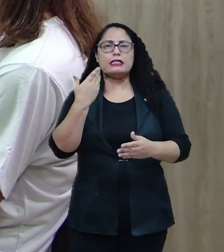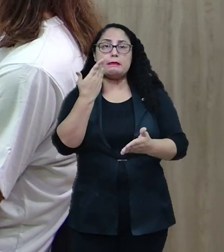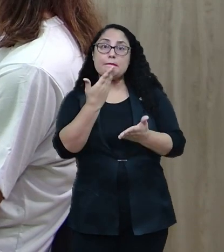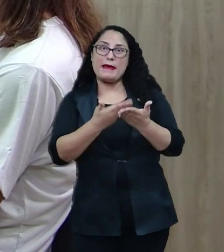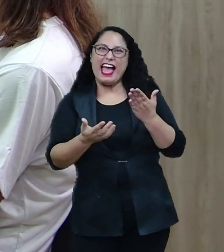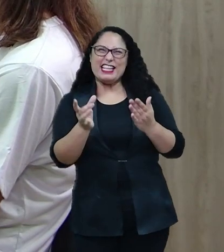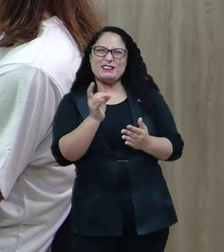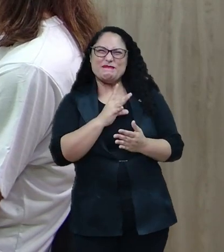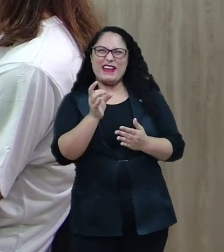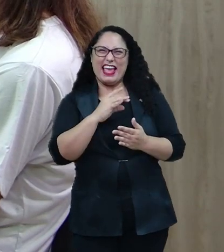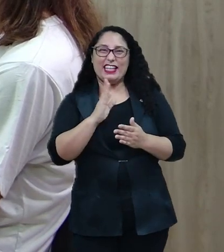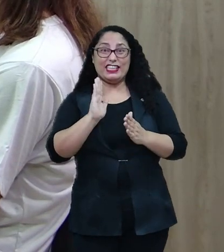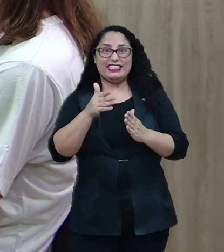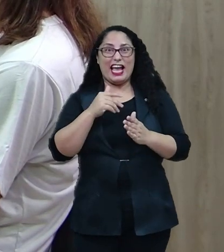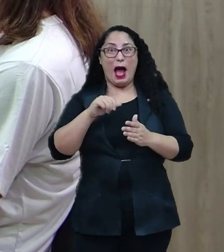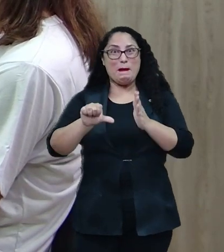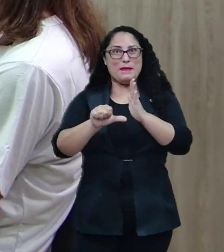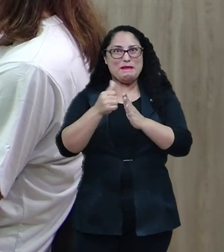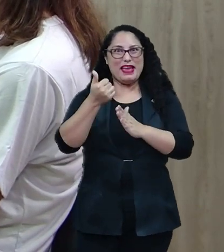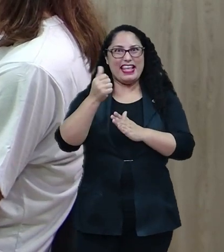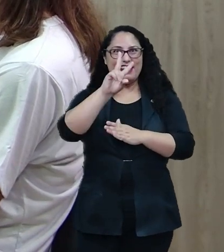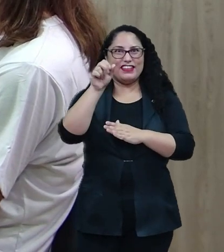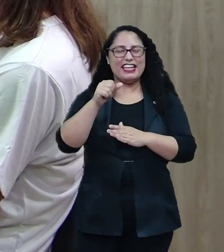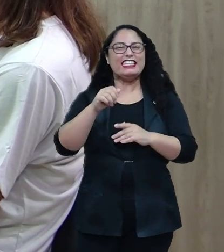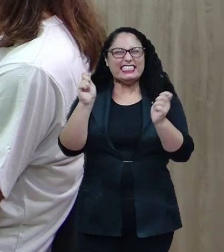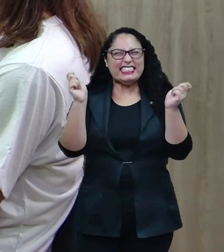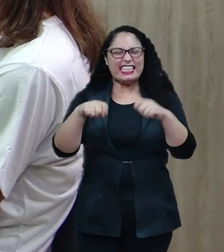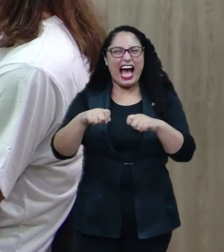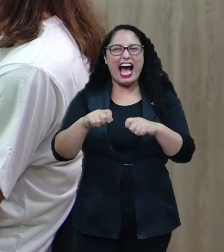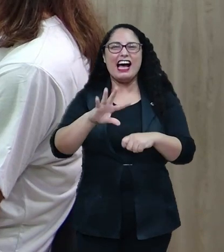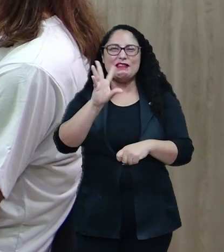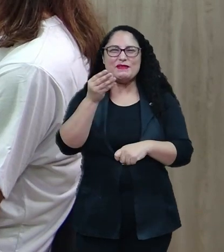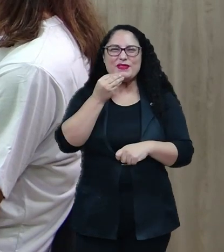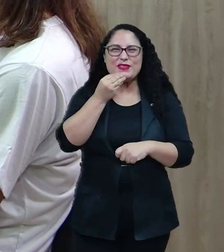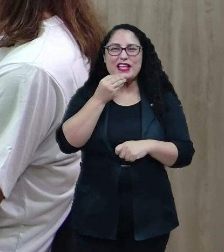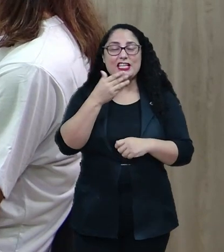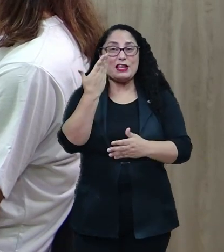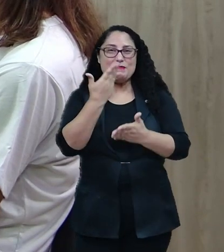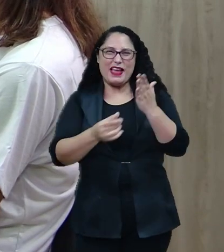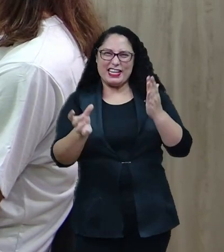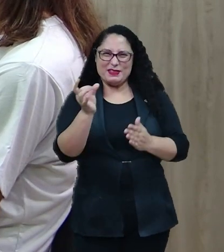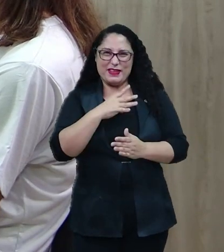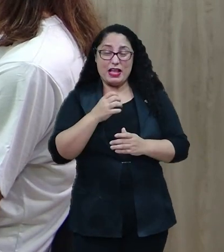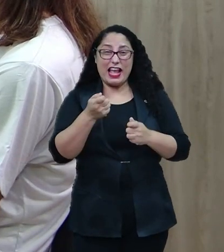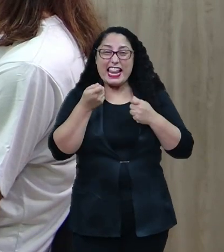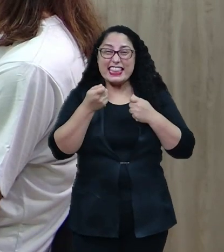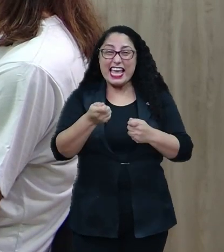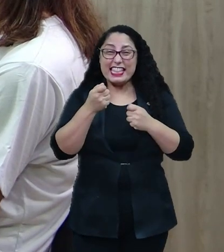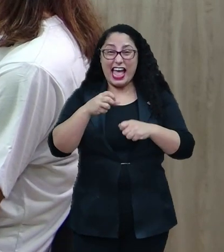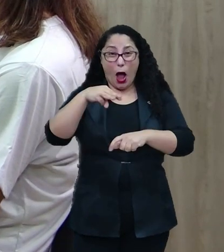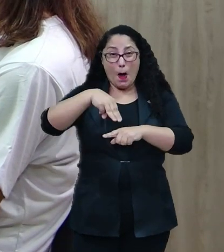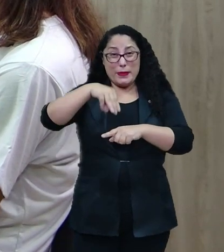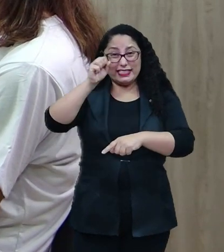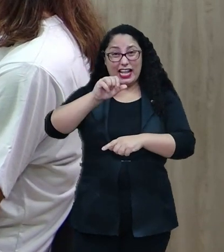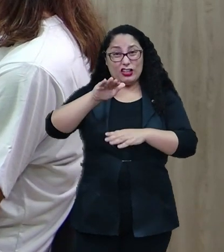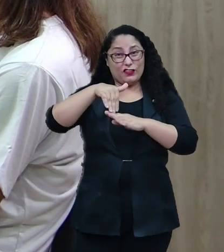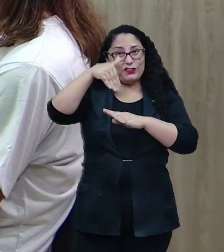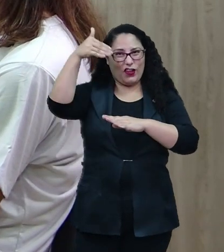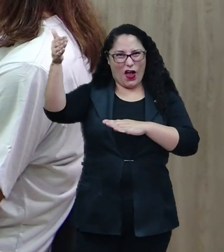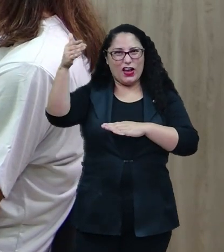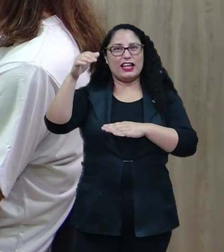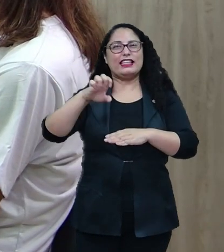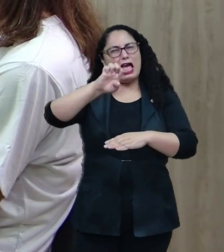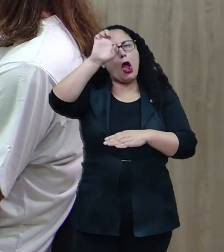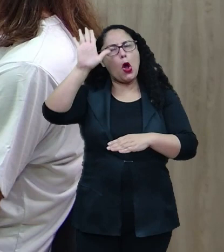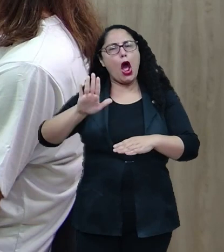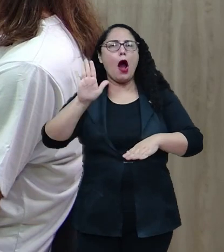meio que o medo, depois que a gente vai a primeira vez, a gente vê que é possível, a gente perde o medo. Então eu quero tentar um mestrado fora, na